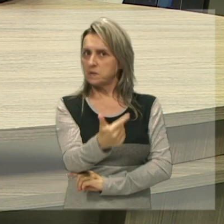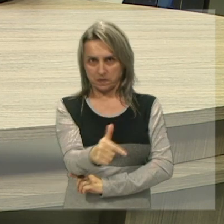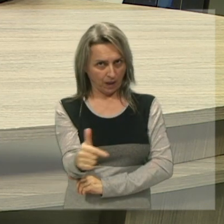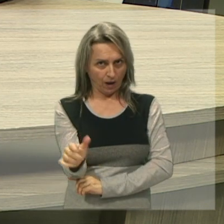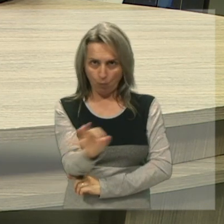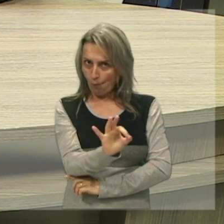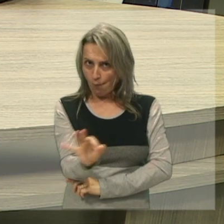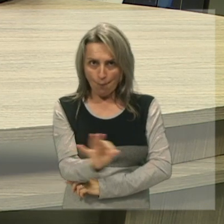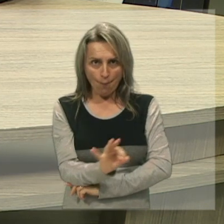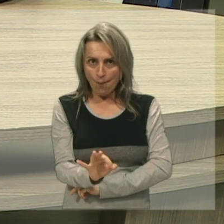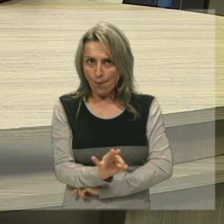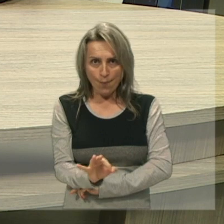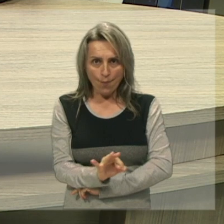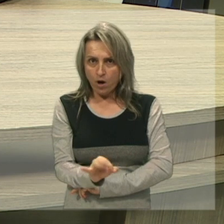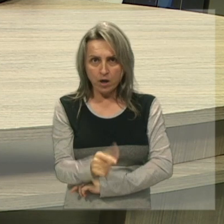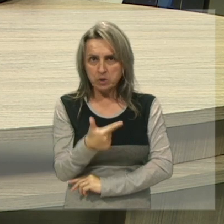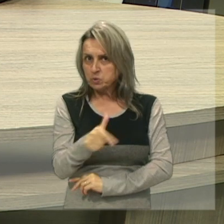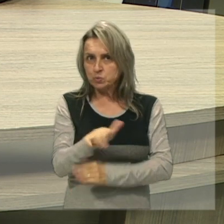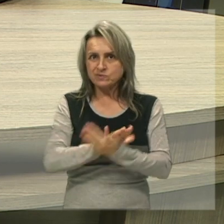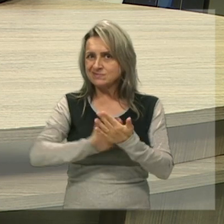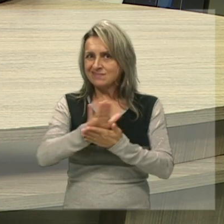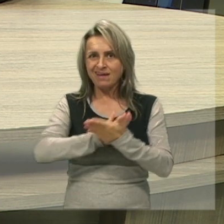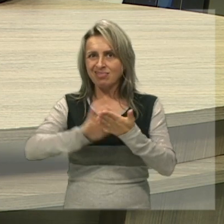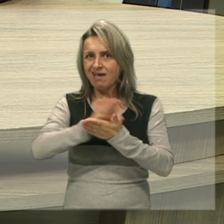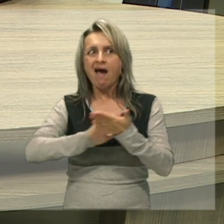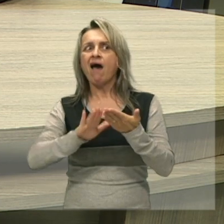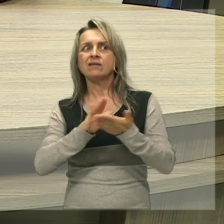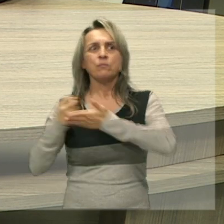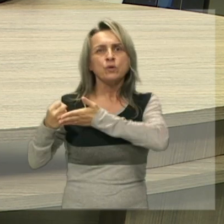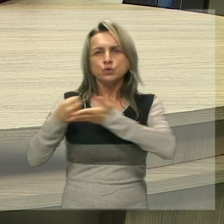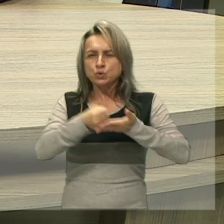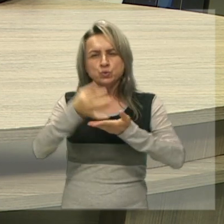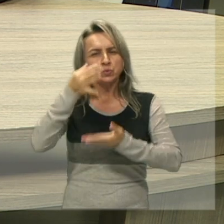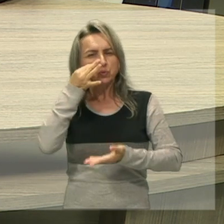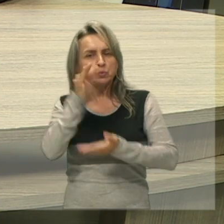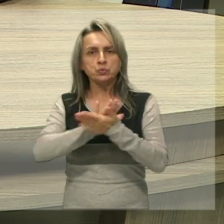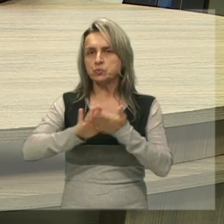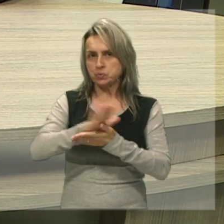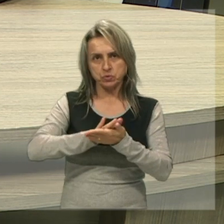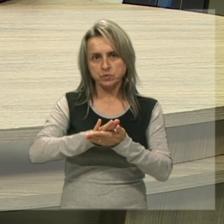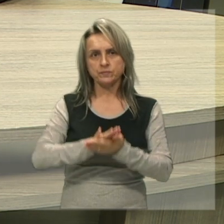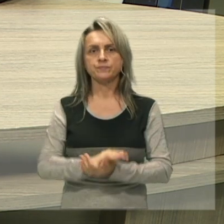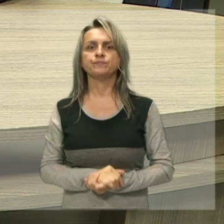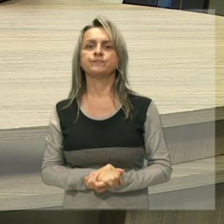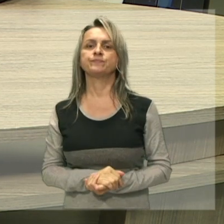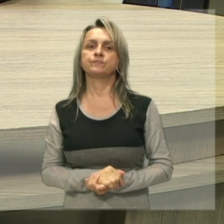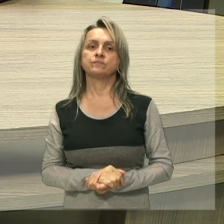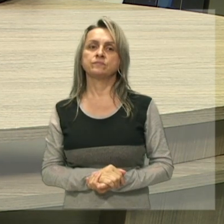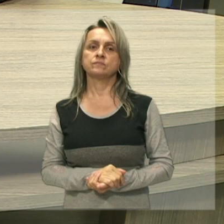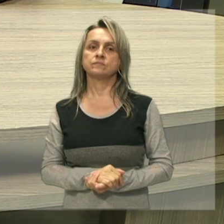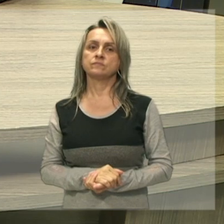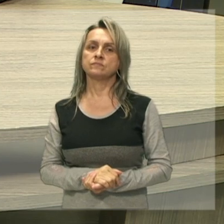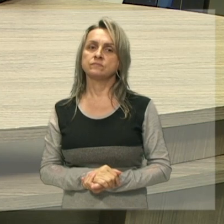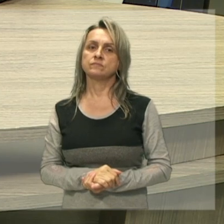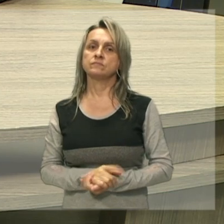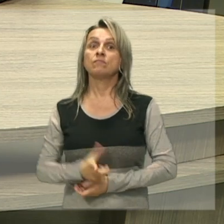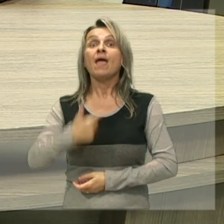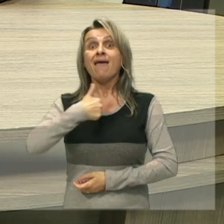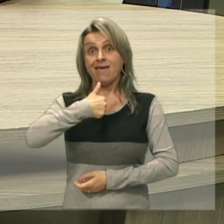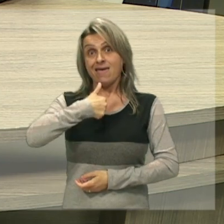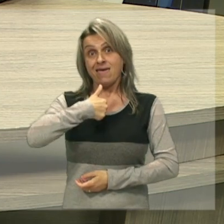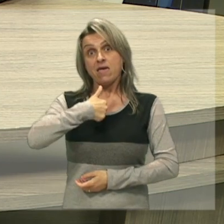tem nenhum, né, não tem como se custear as atividades que precisam ser feitas. Eu particularmente, Bianca, eu acho